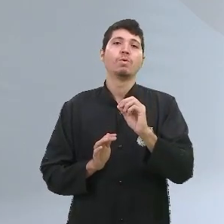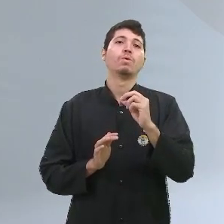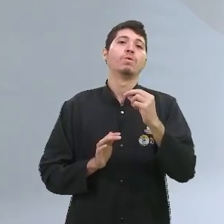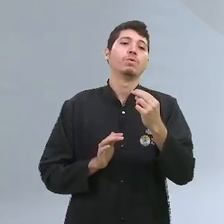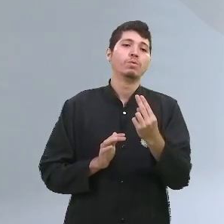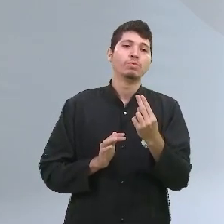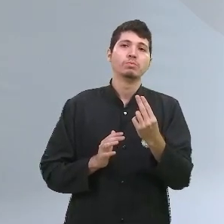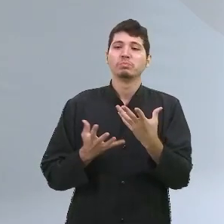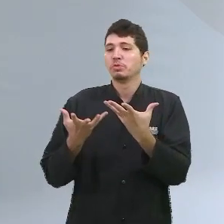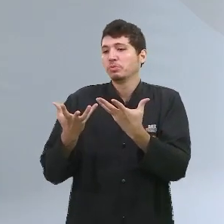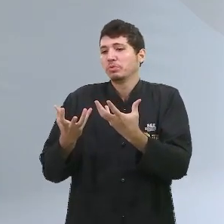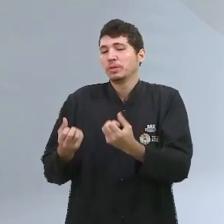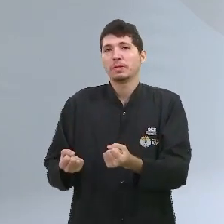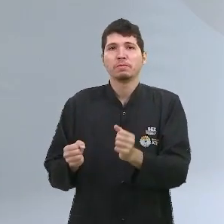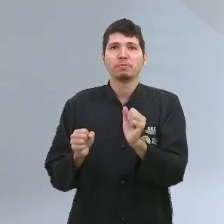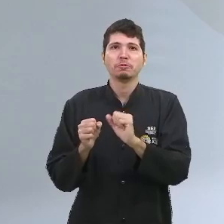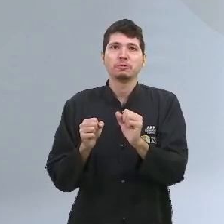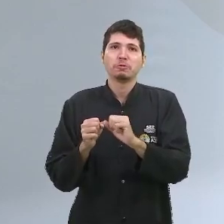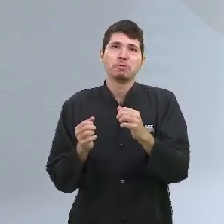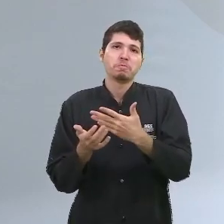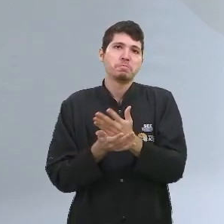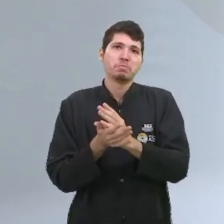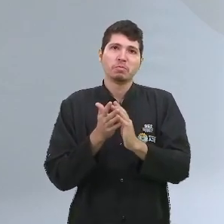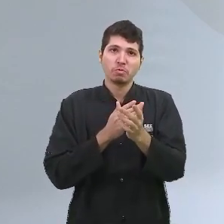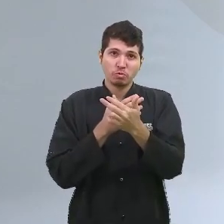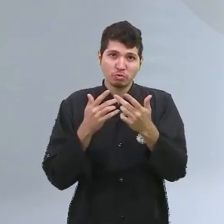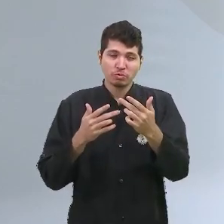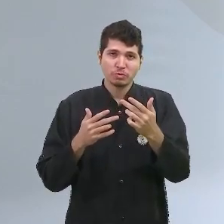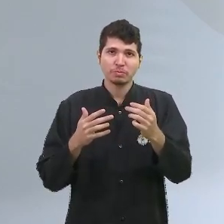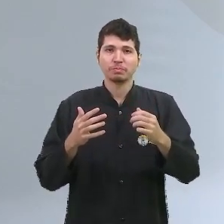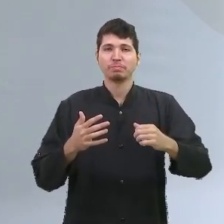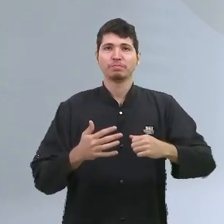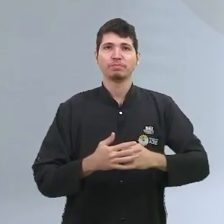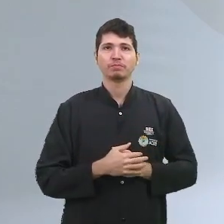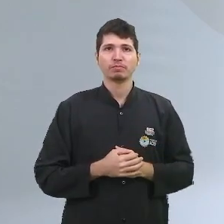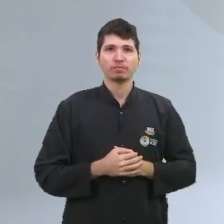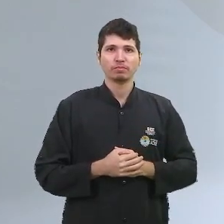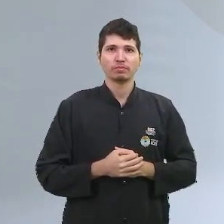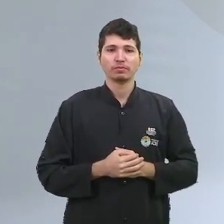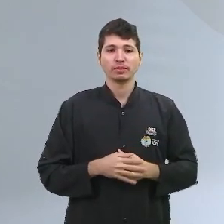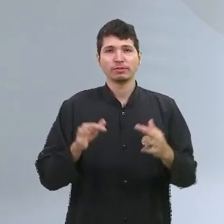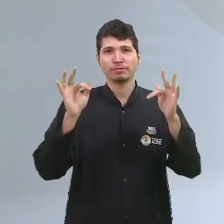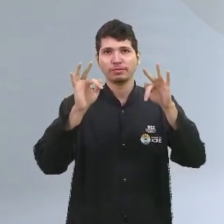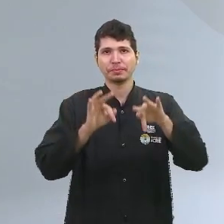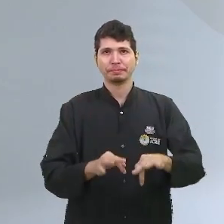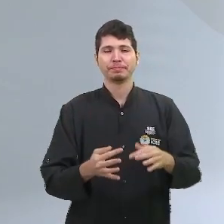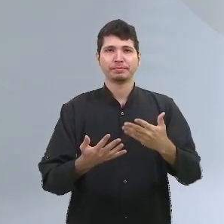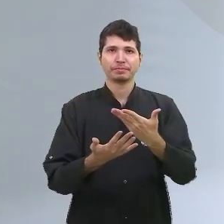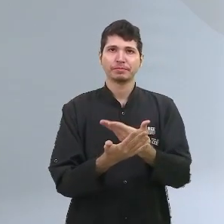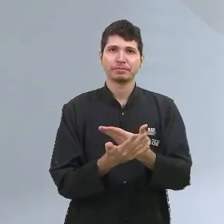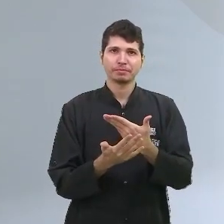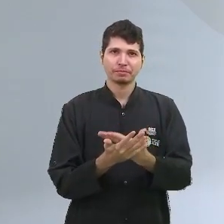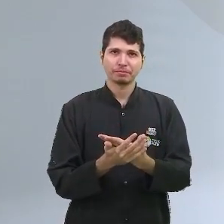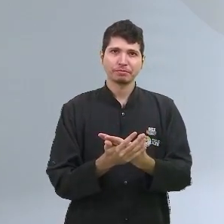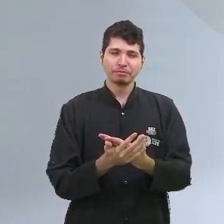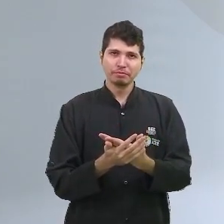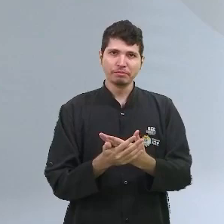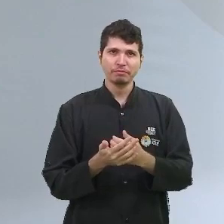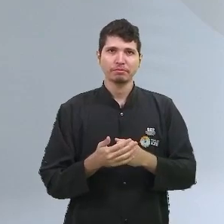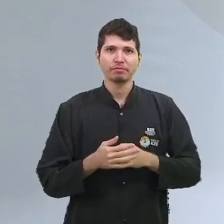isso deste modo nós encerramos esse nosso encontro sobre a ontologia ser e